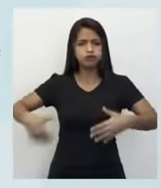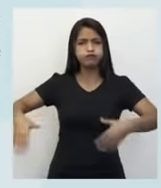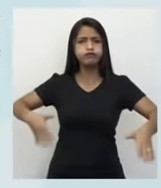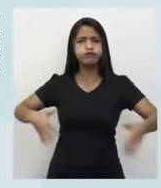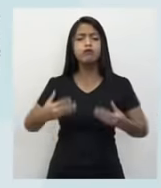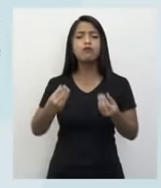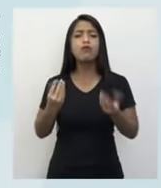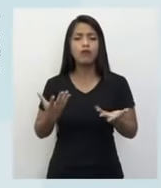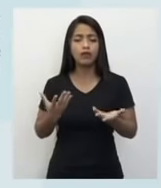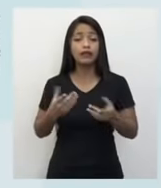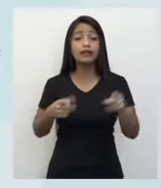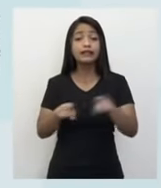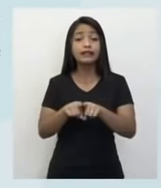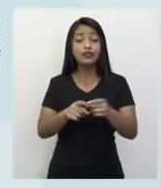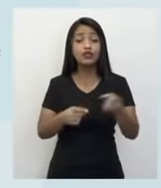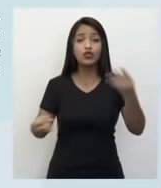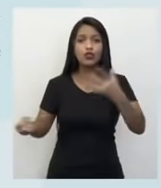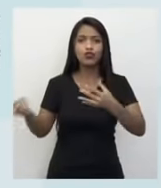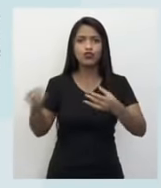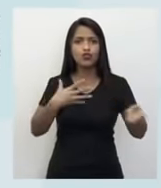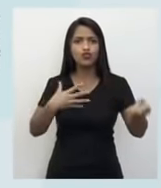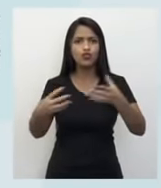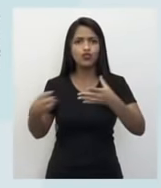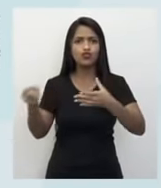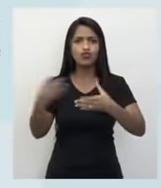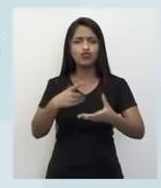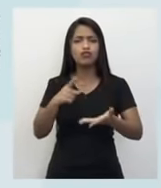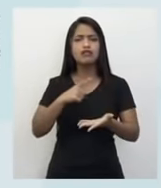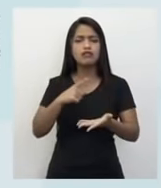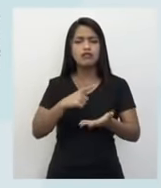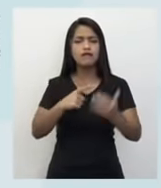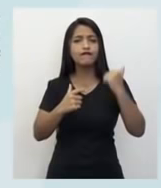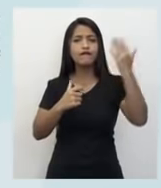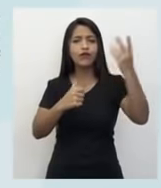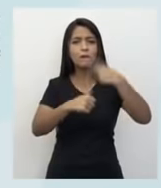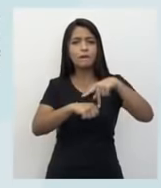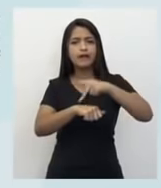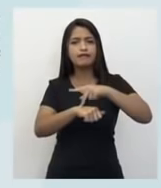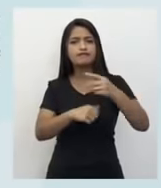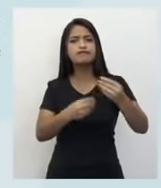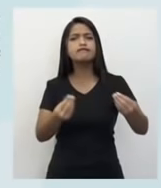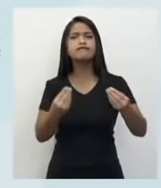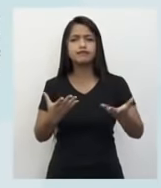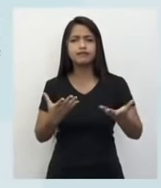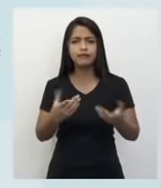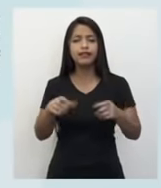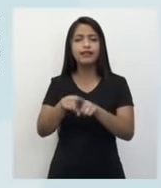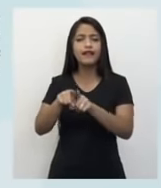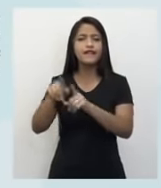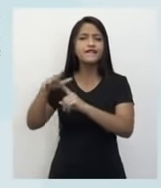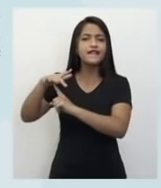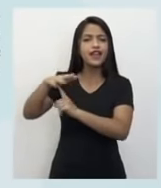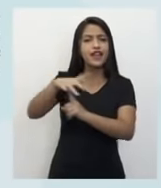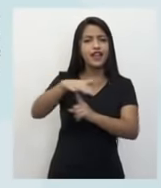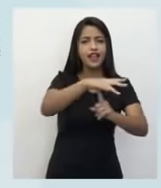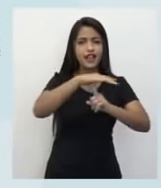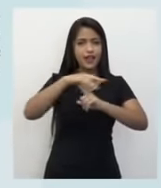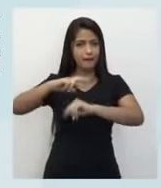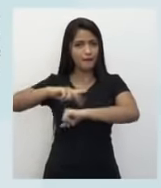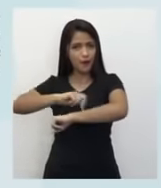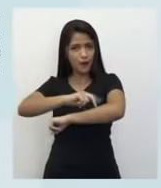de tudo que está chegando de novidade, o que está sendo feito no exterior, o que está acontecendo, aquelas feiras de moda. Tem quem